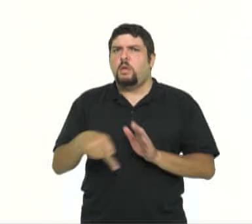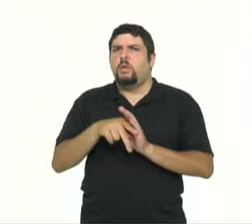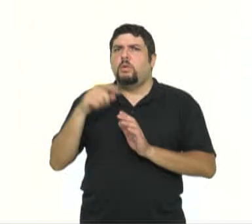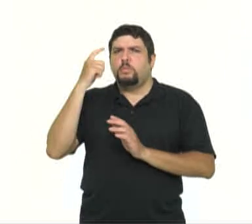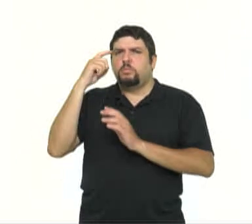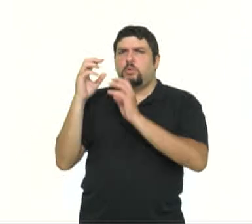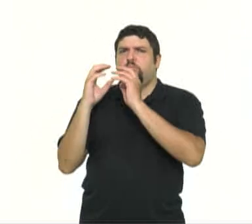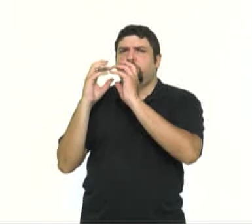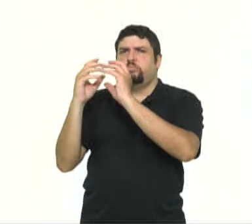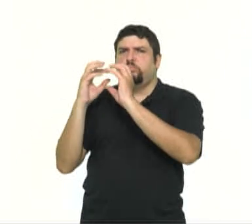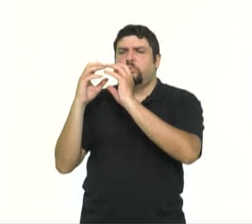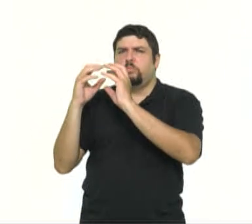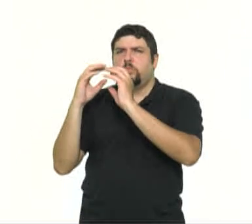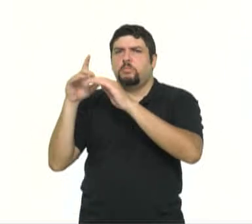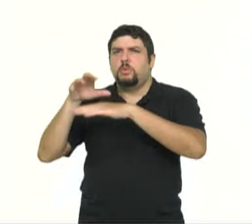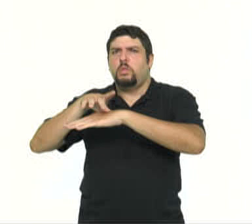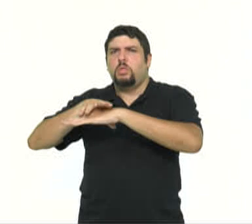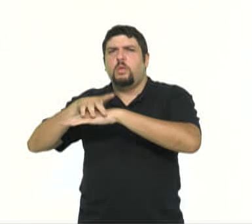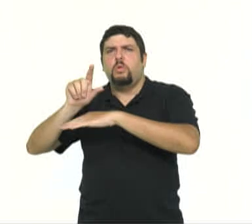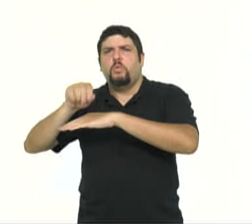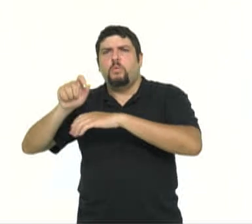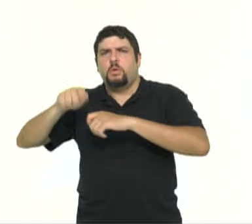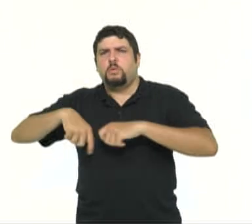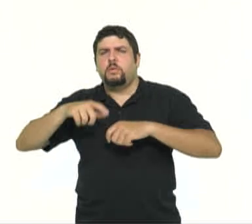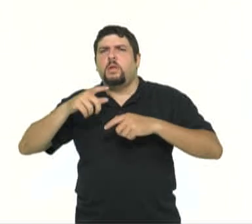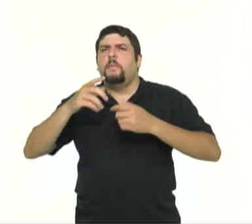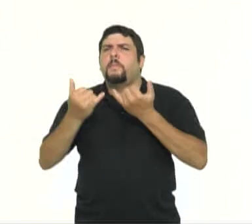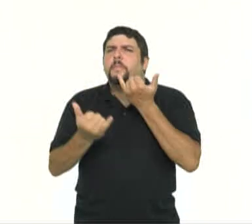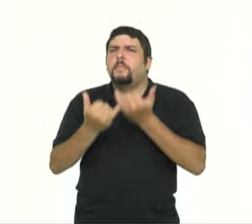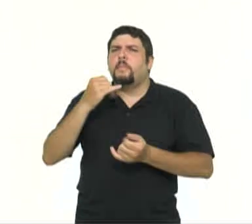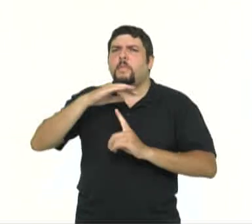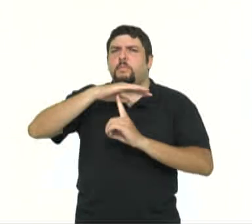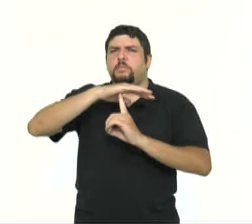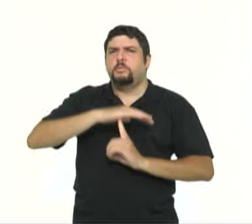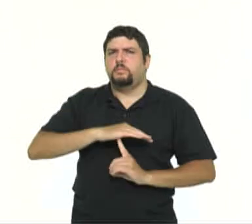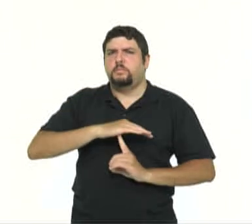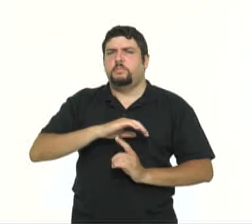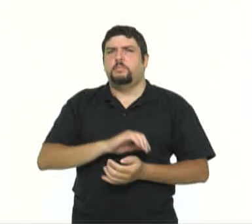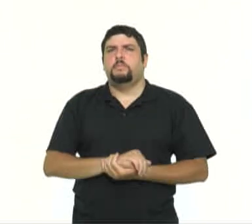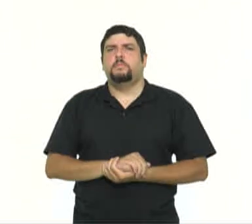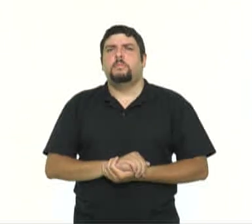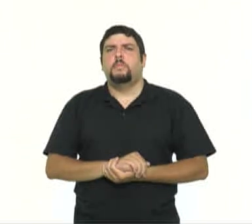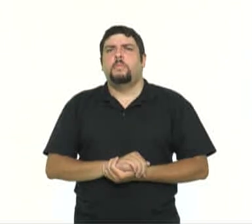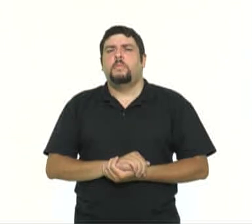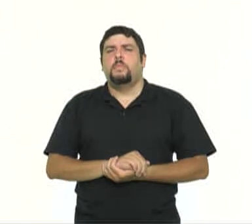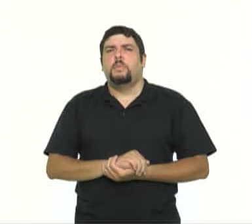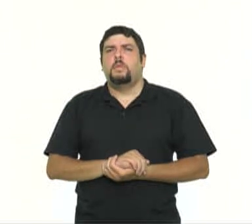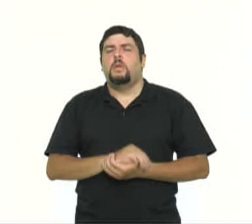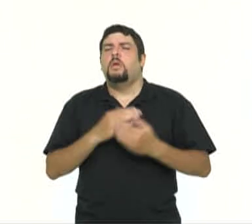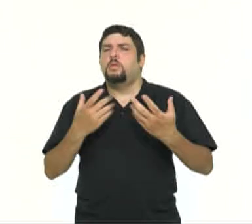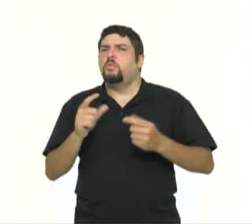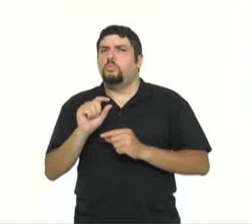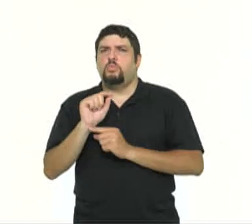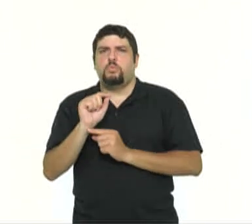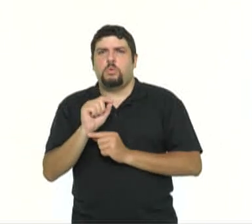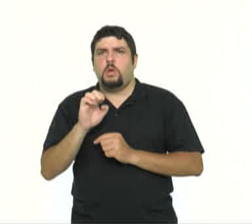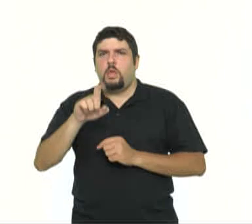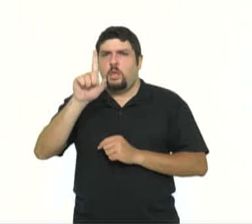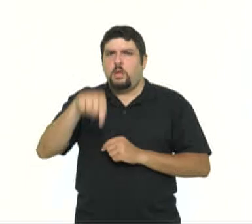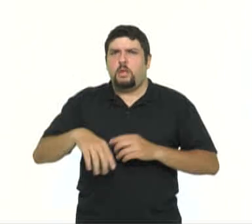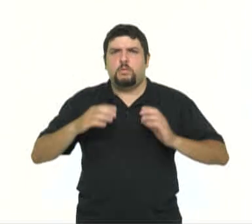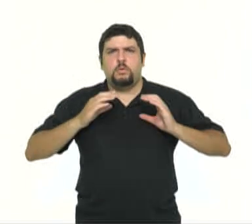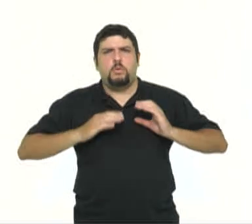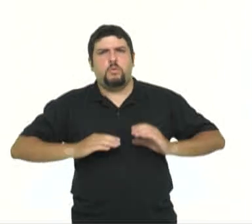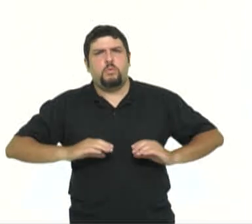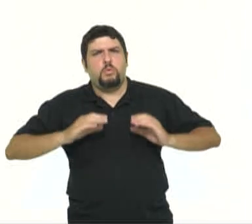causa perturbações mentais similares à depressão. O eu lírico descreve comportamentos típicos nesses